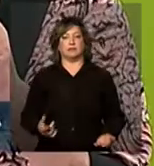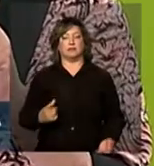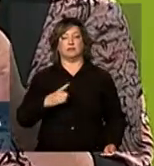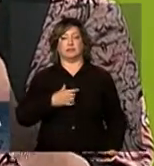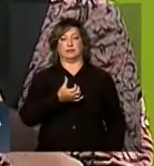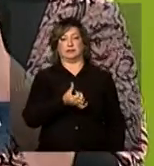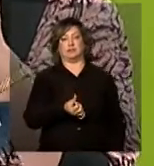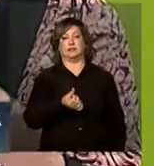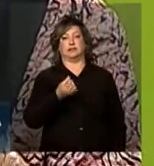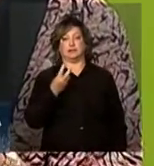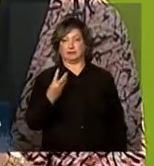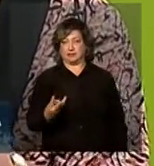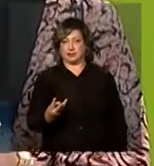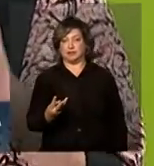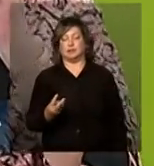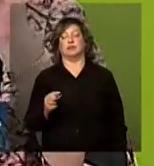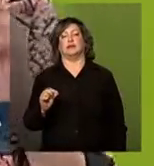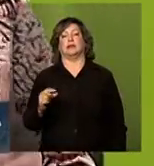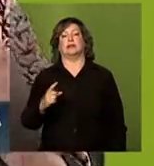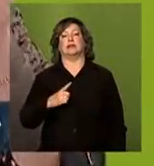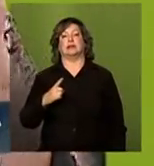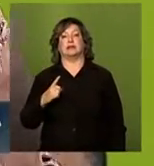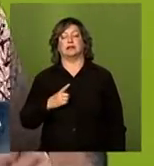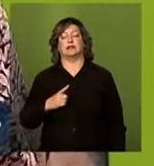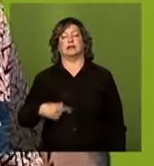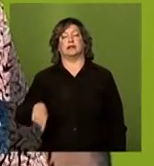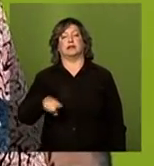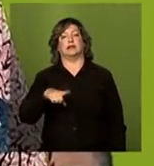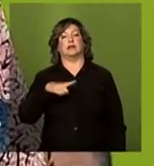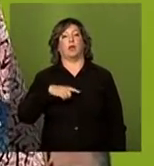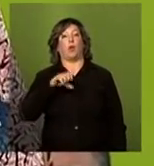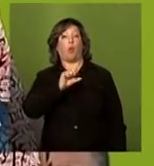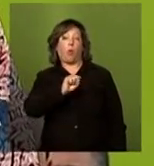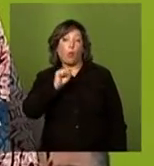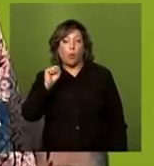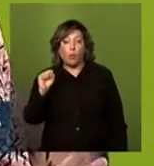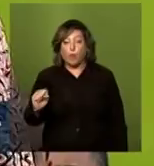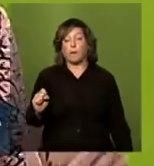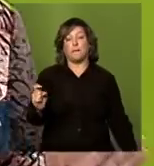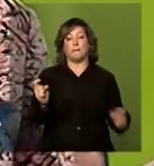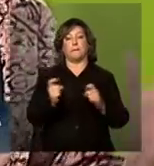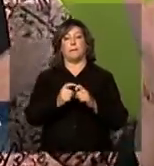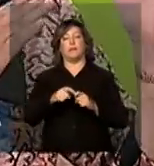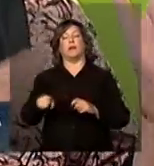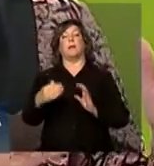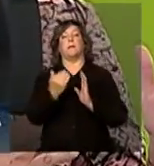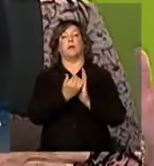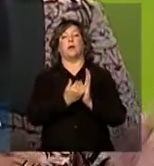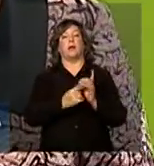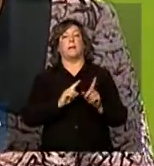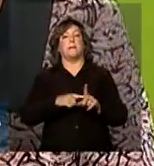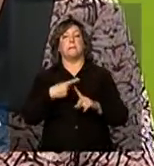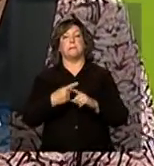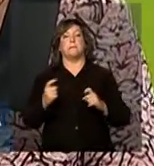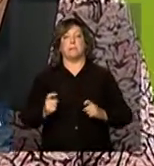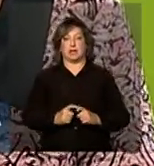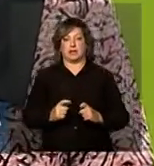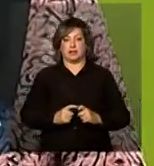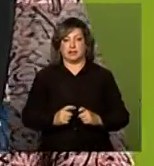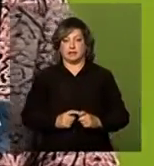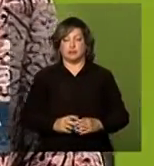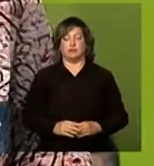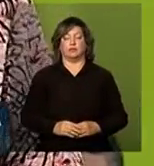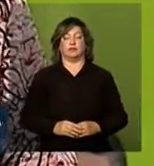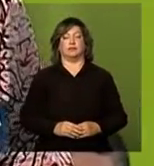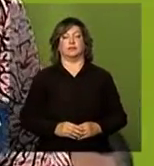63 demandaram 88 médicos do programa mais médico